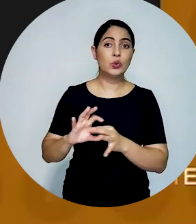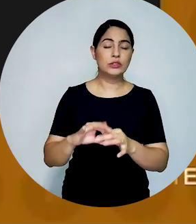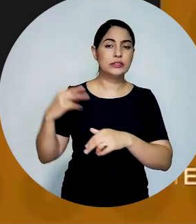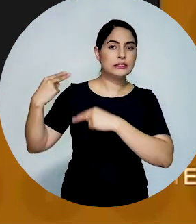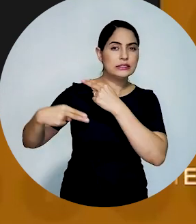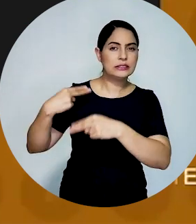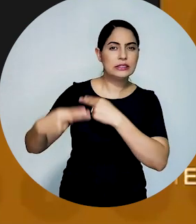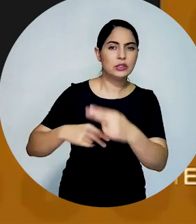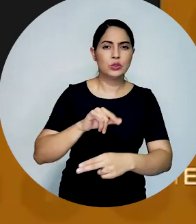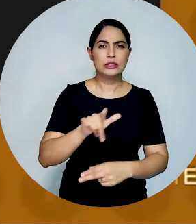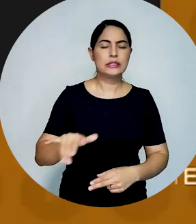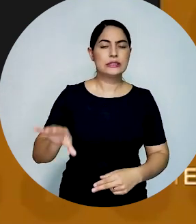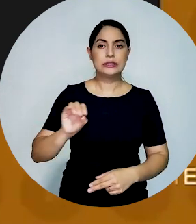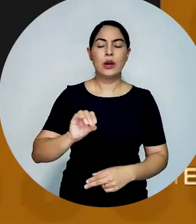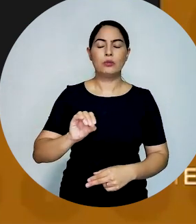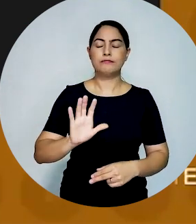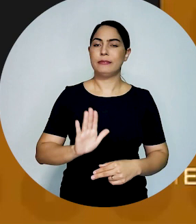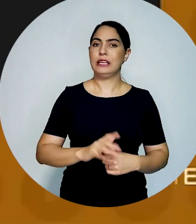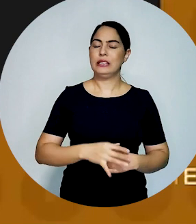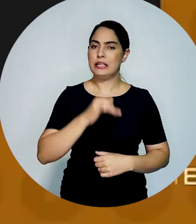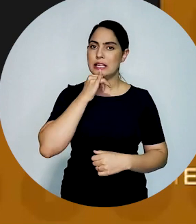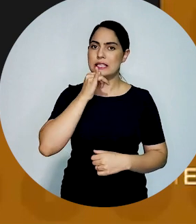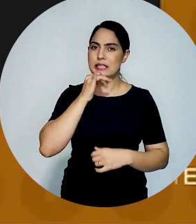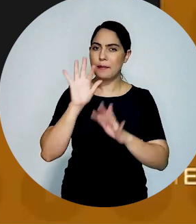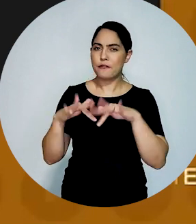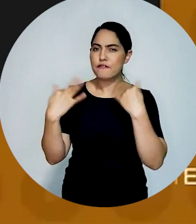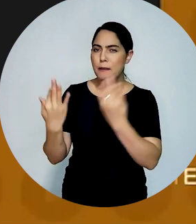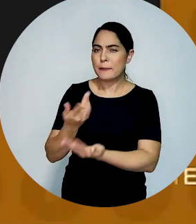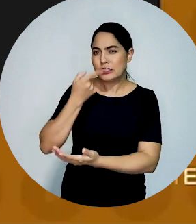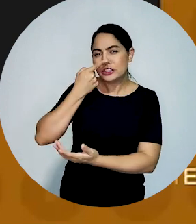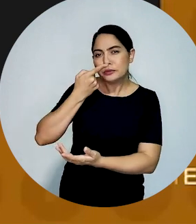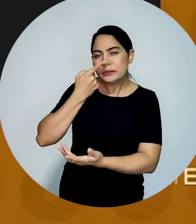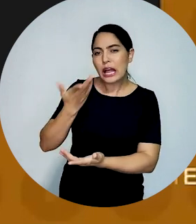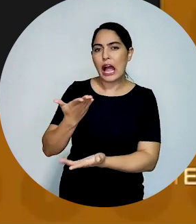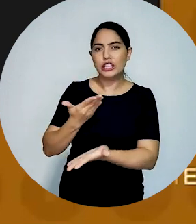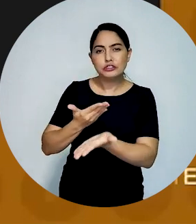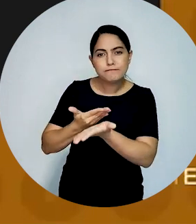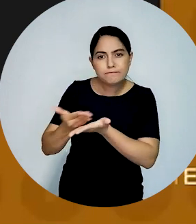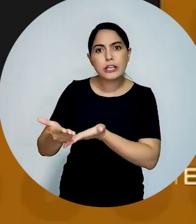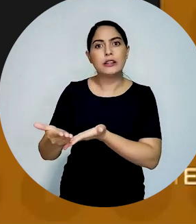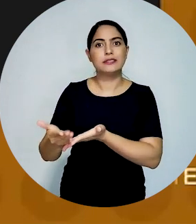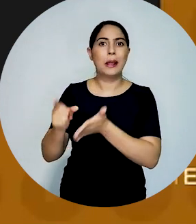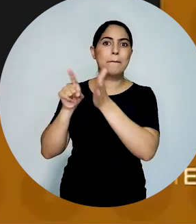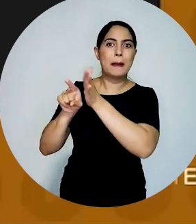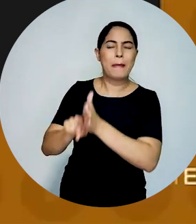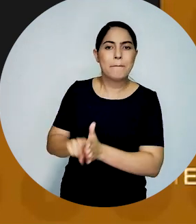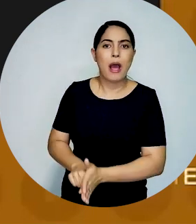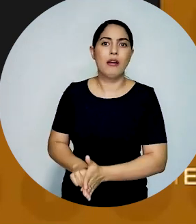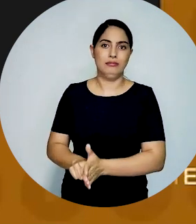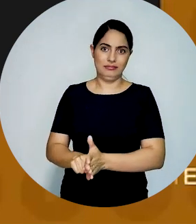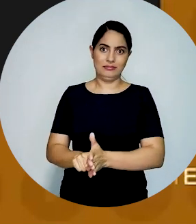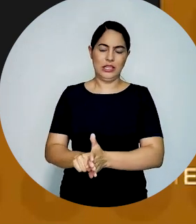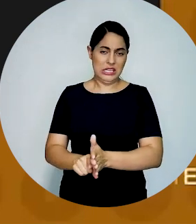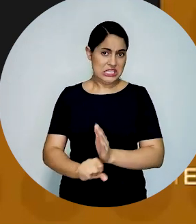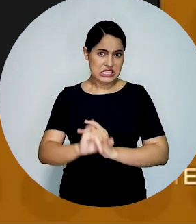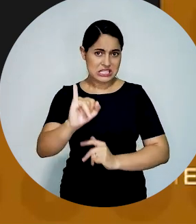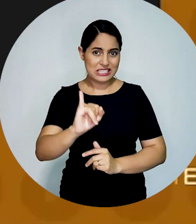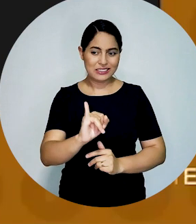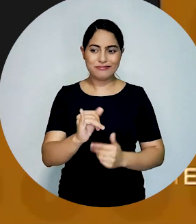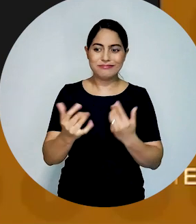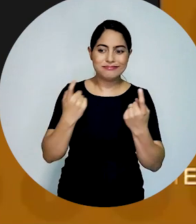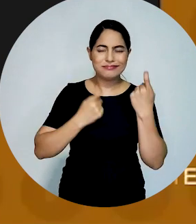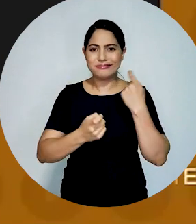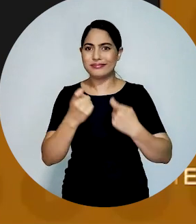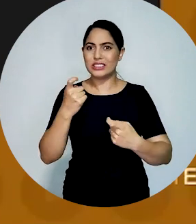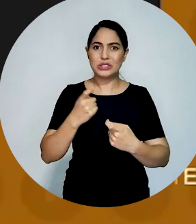planejamento sucessório exige que vocês não tenham medo de entrar na intimidade da família. Se tiverem medo, receio, pudor, não comece,